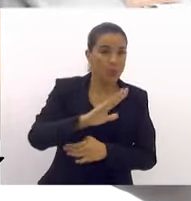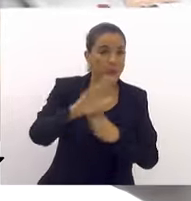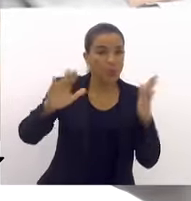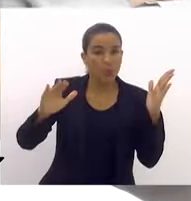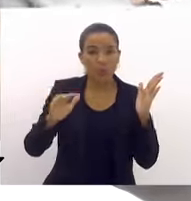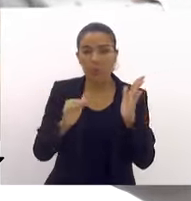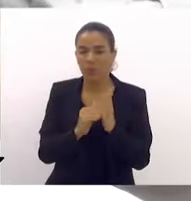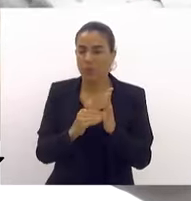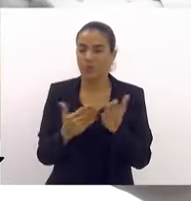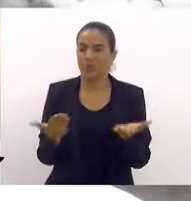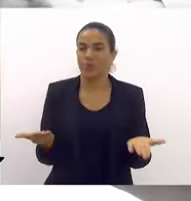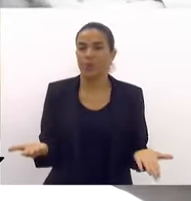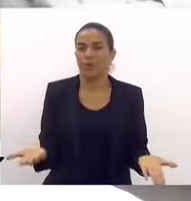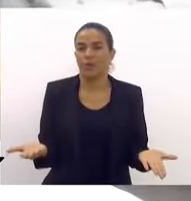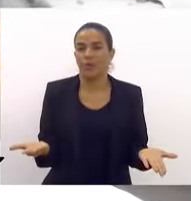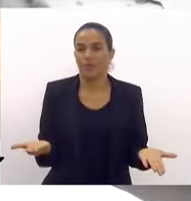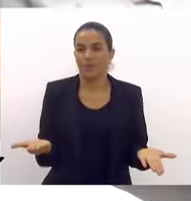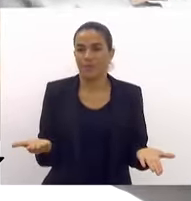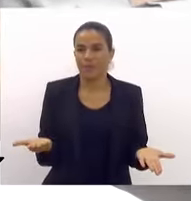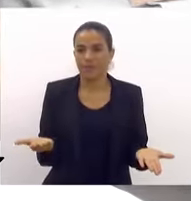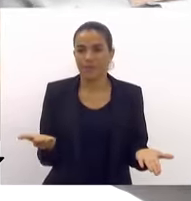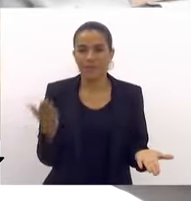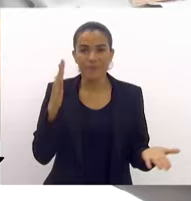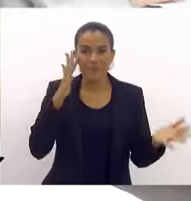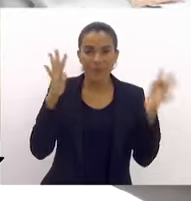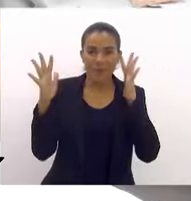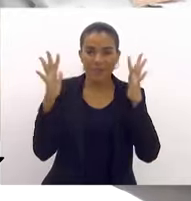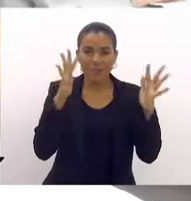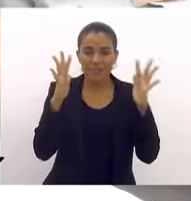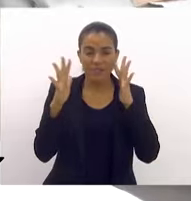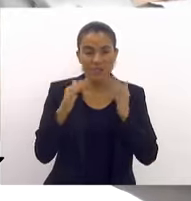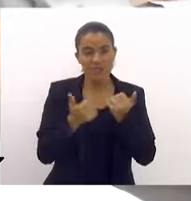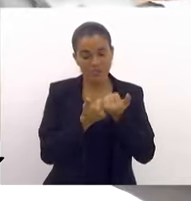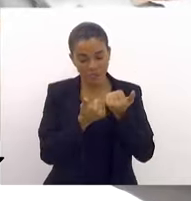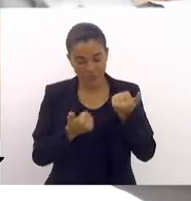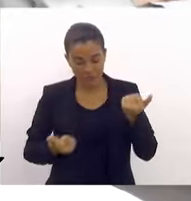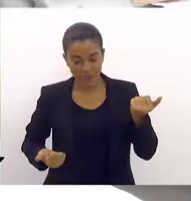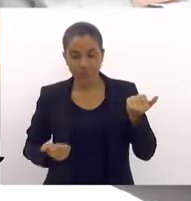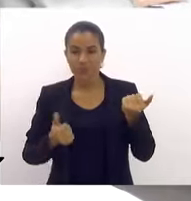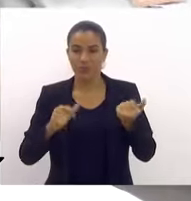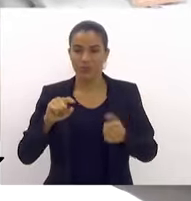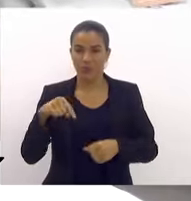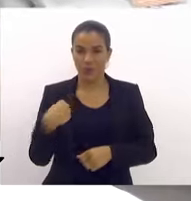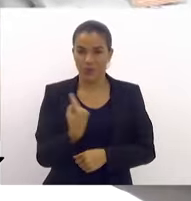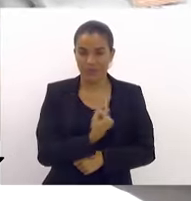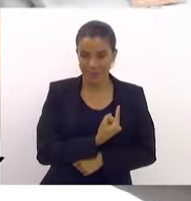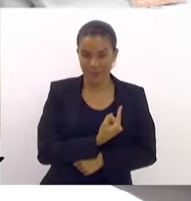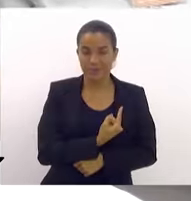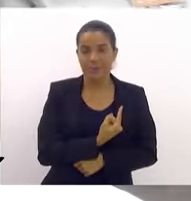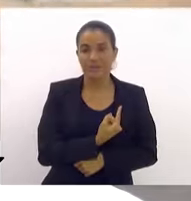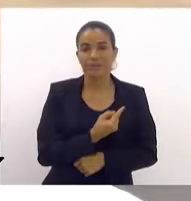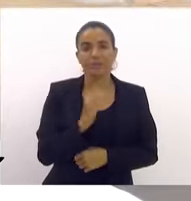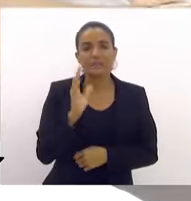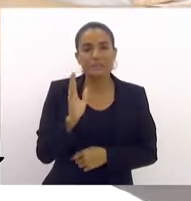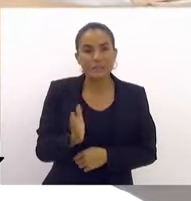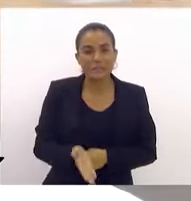entidades. Bom, imagina os nossos pobres assessores, as pobres assessoras aqui, que já